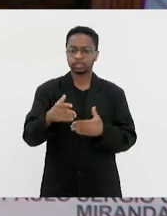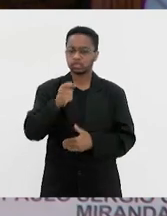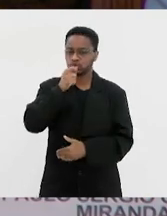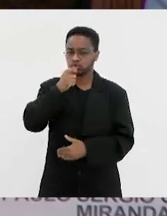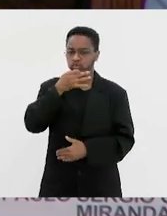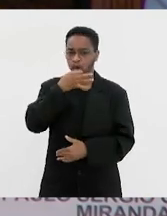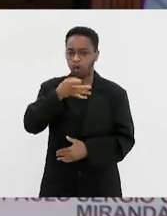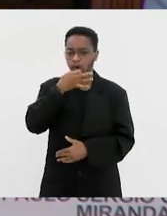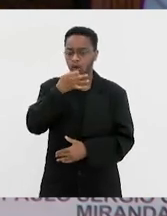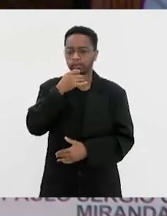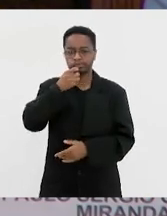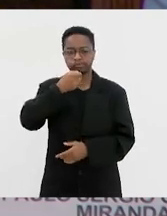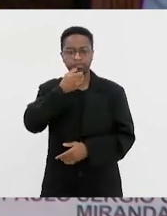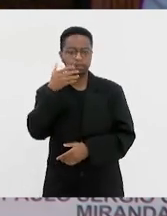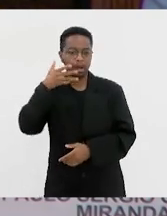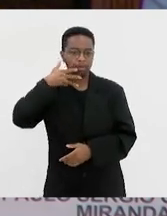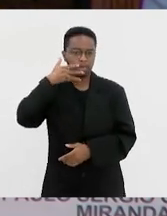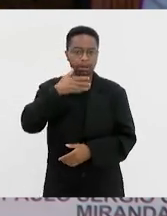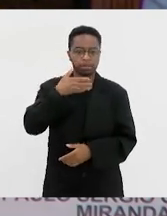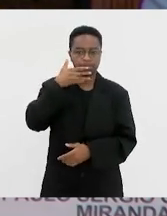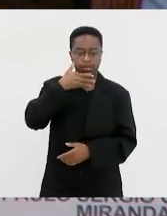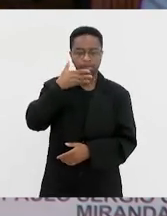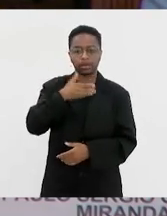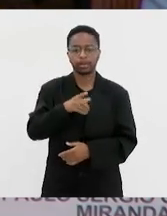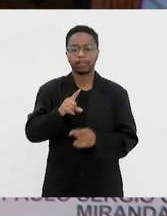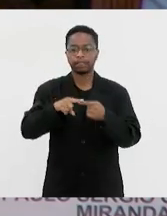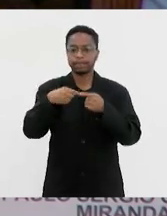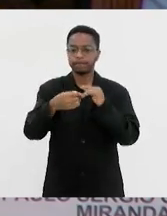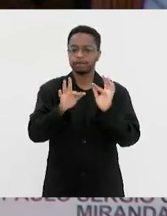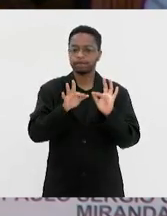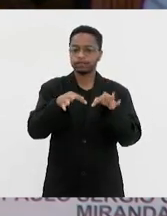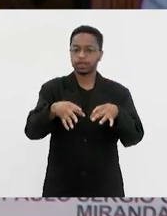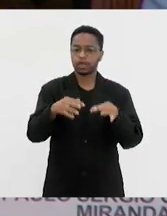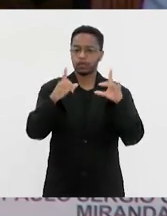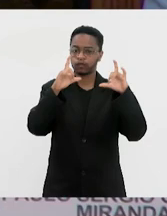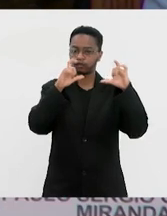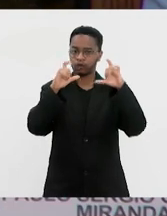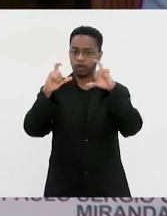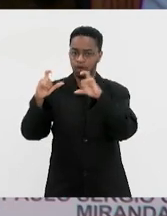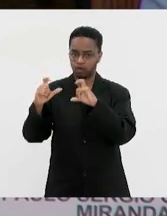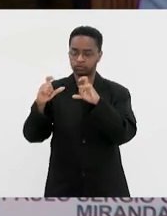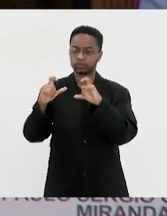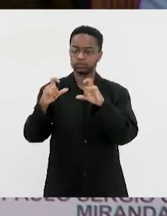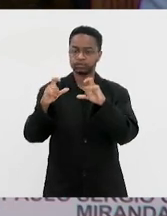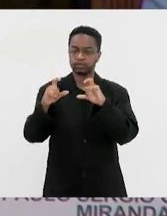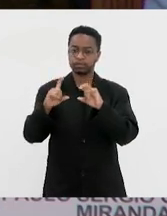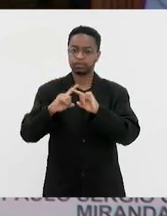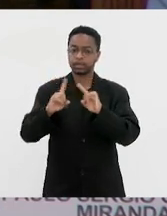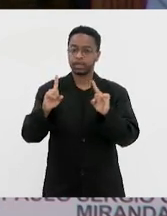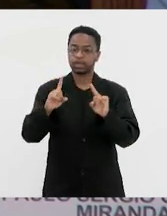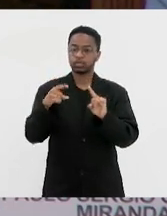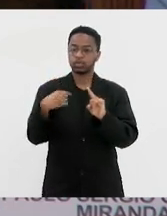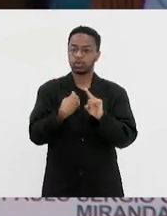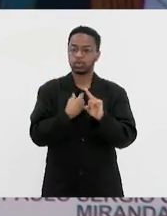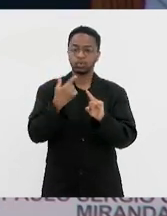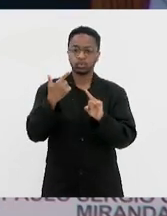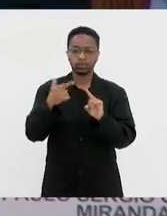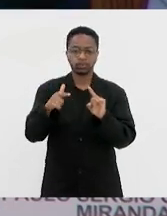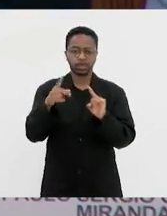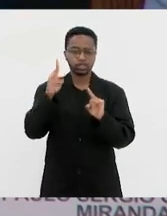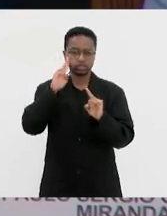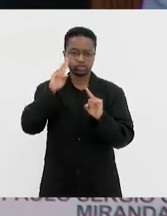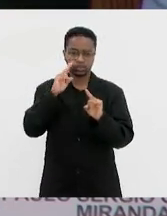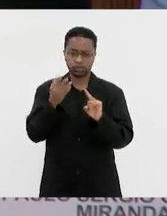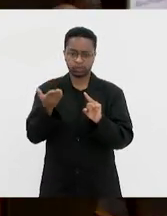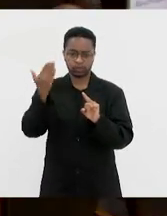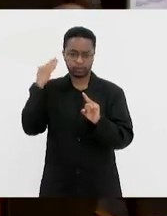e finalizou como fotógrafo, tanto que nós não temos nenhuma história da sua época. Não sei se o senhor colocava do lado avesso